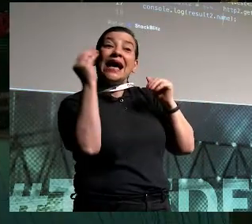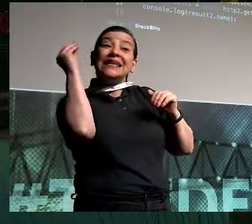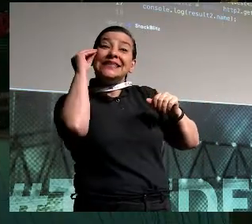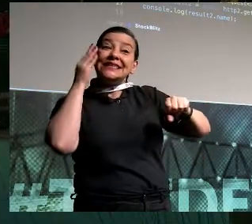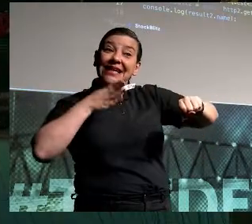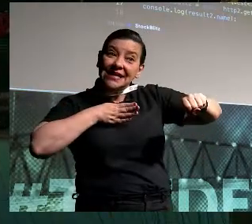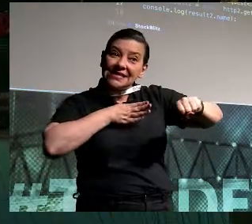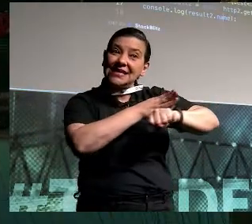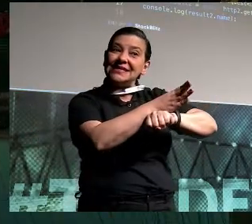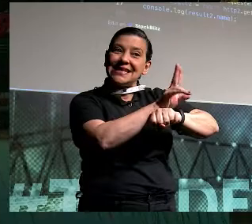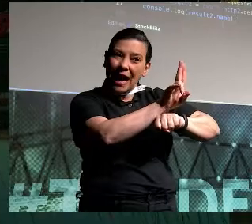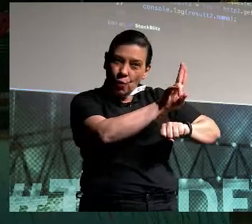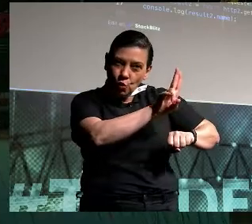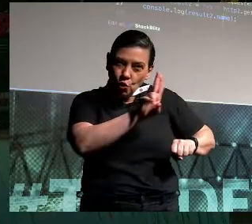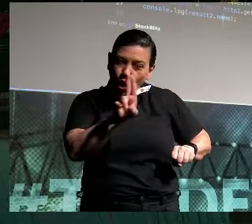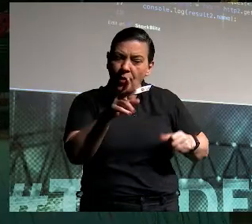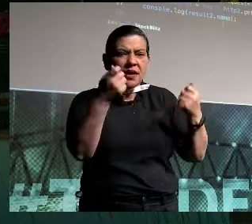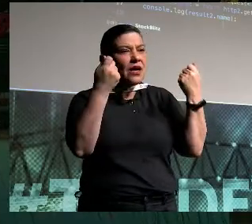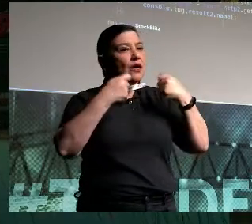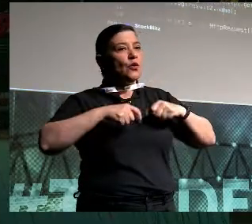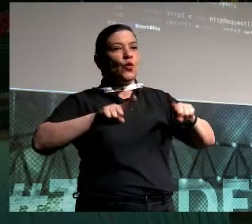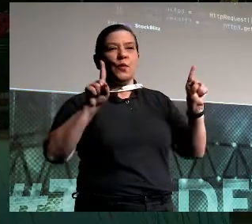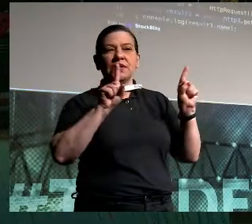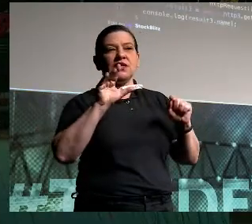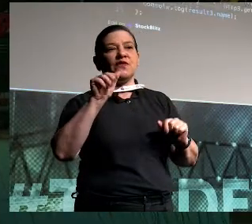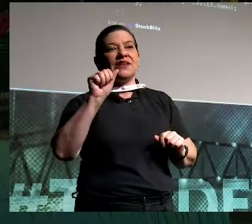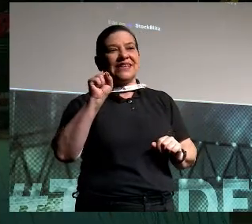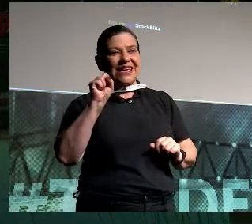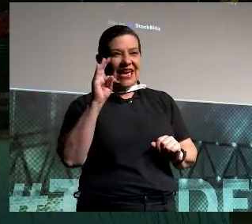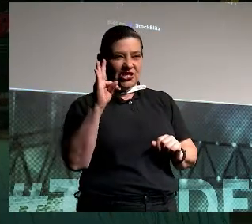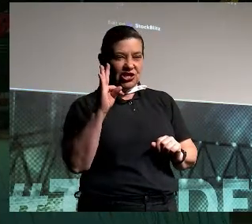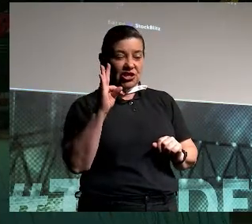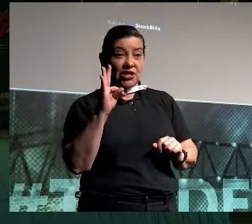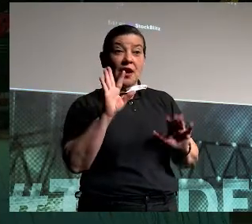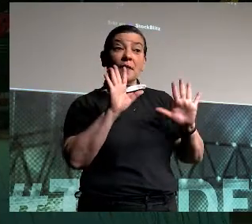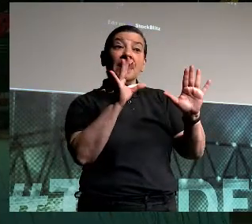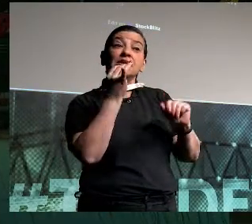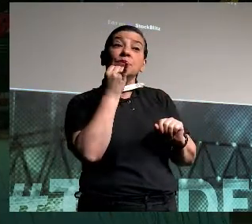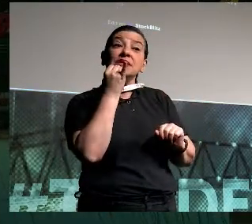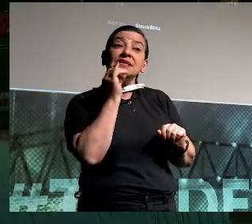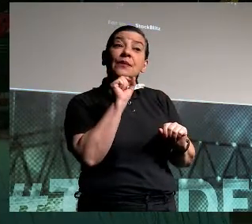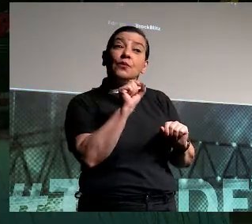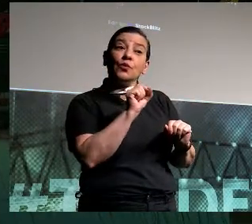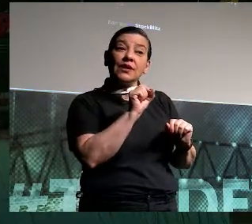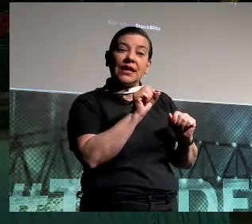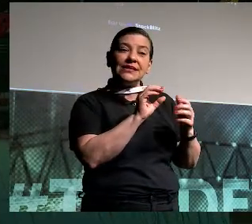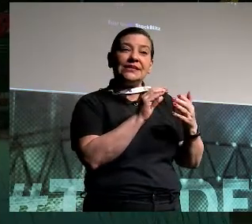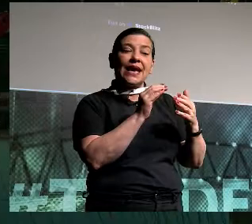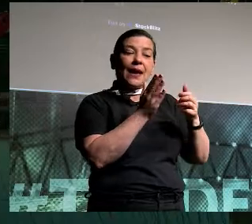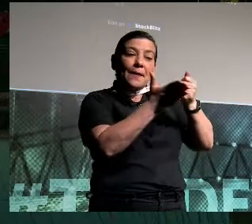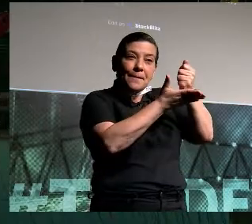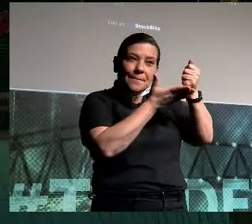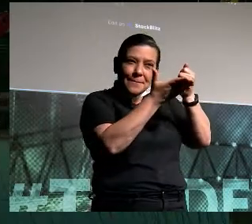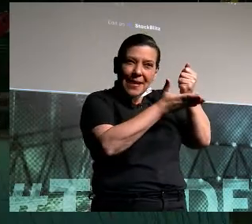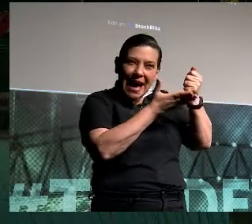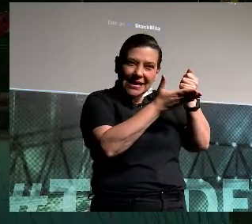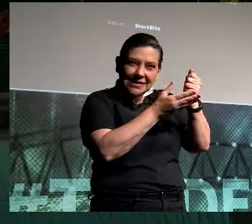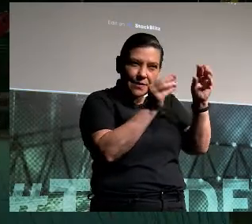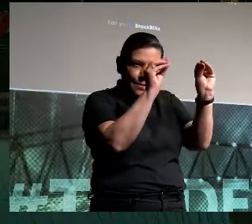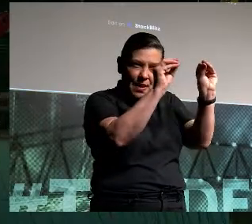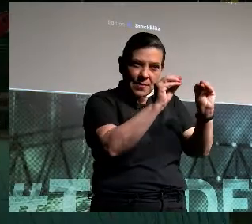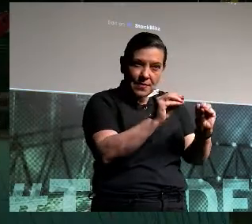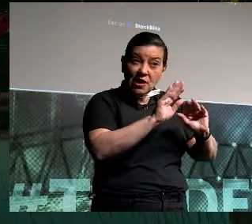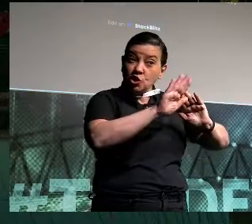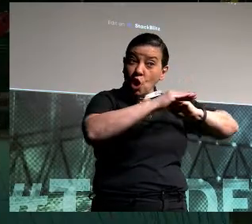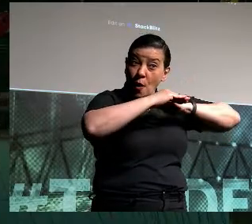o name, eu não preciso fazer caching nem nada. Da mesma forma que, se eu não passar para a classe base, só que passar como parâmetro